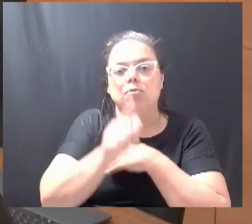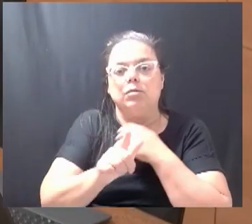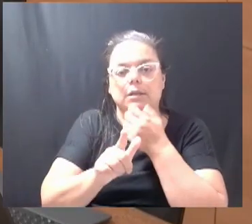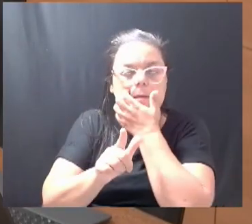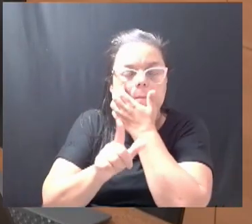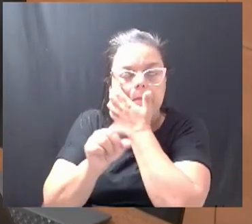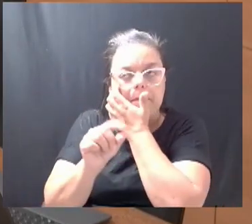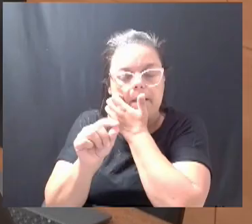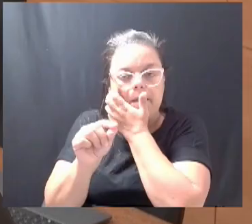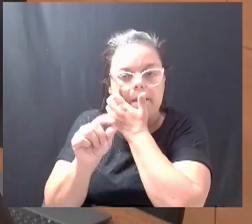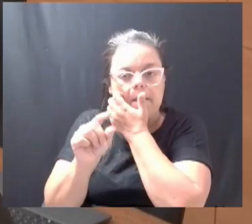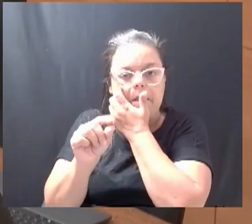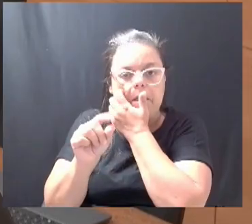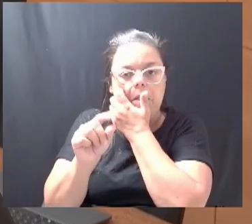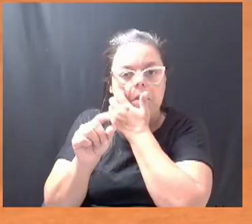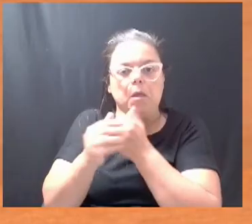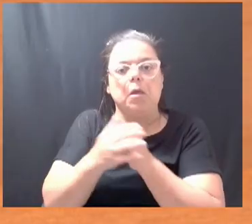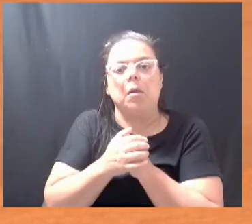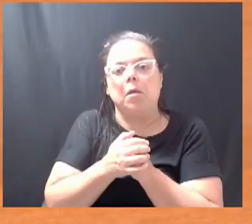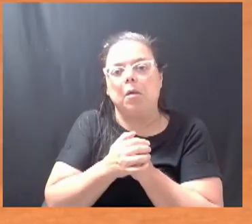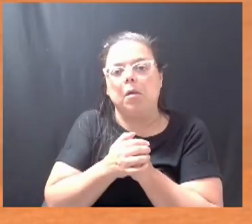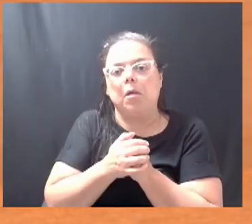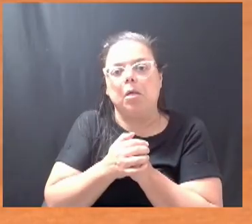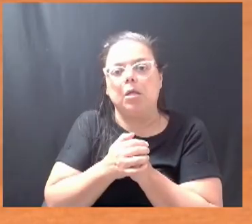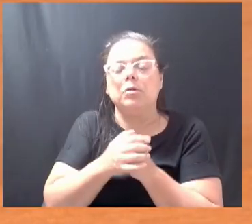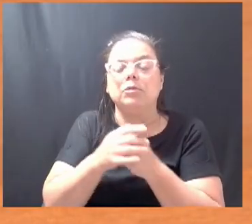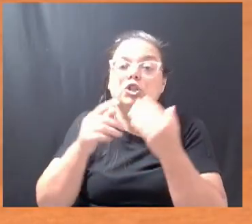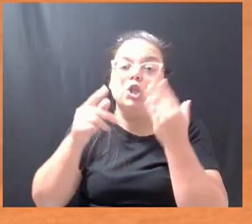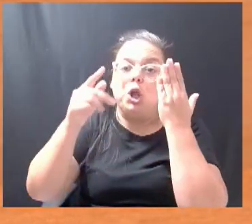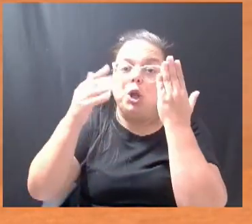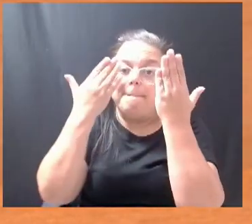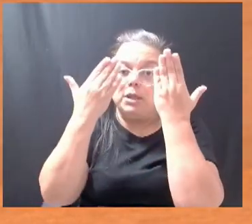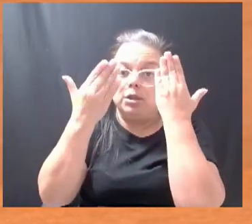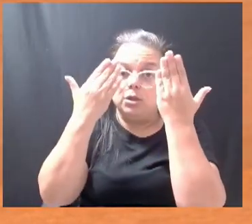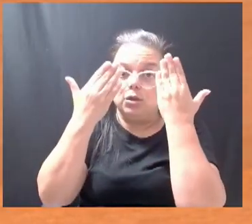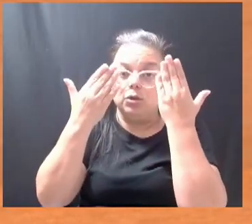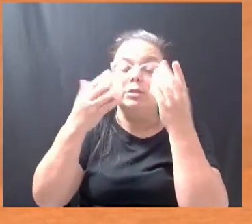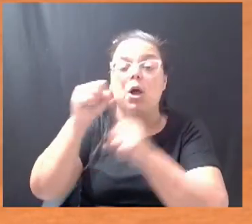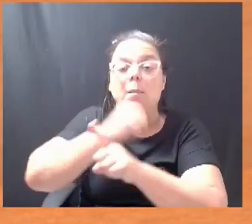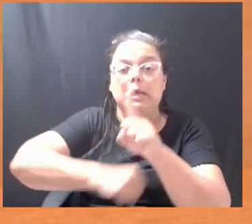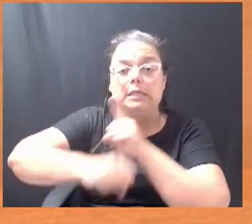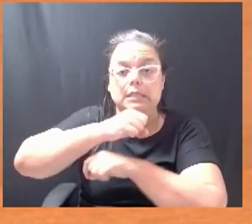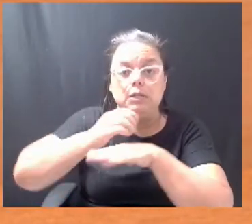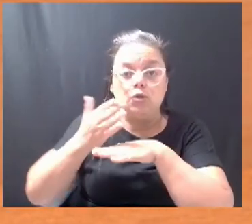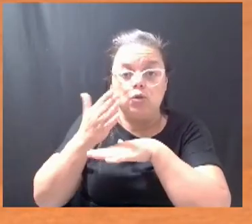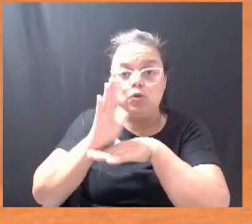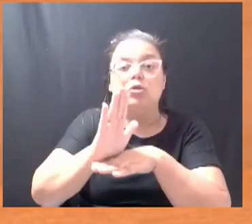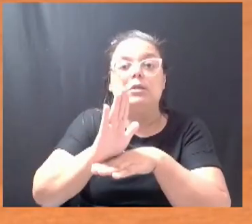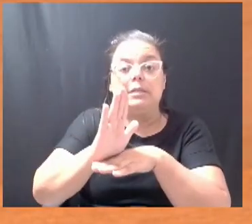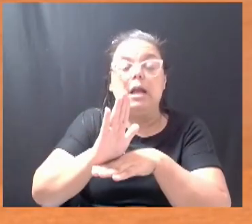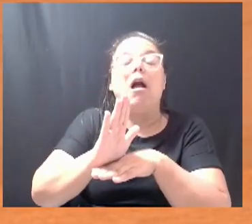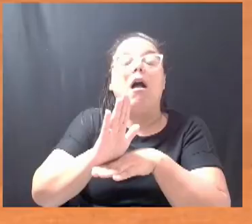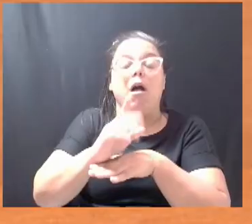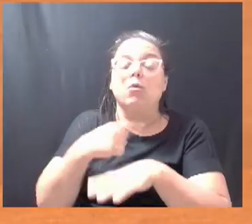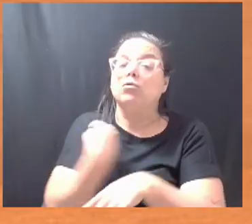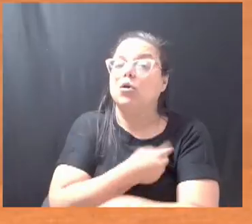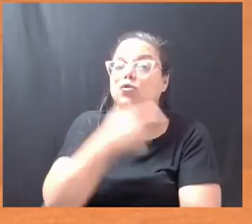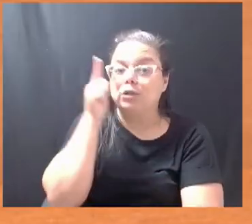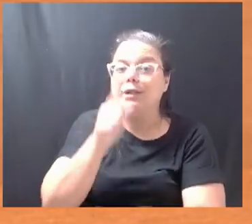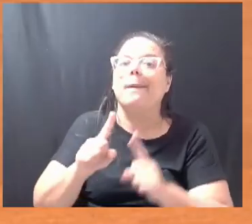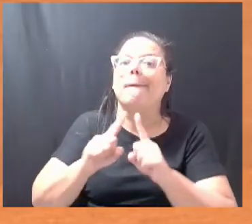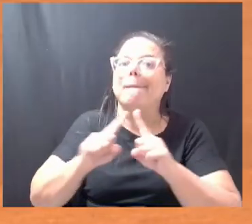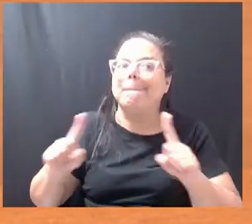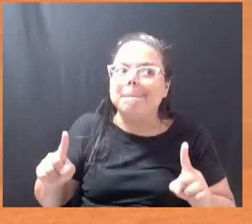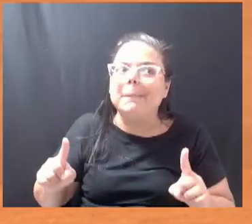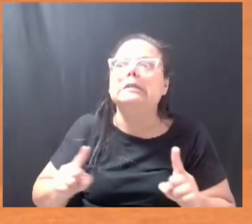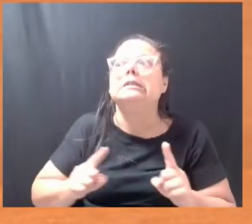implementar os quadros de psicólogos e assistentes sociais, a gente conseguiu, mas foi uma briga. Então, não é